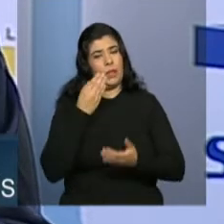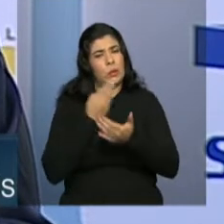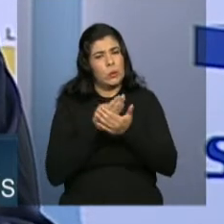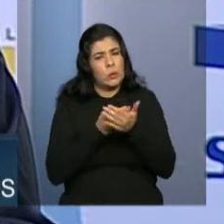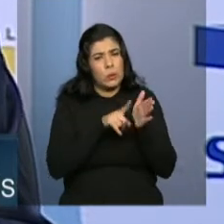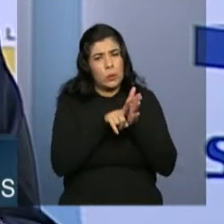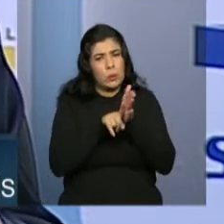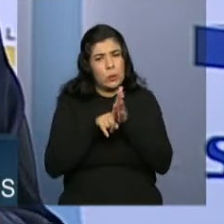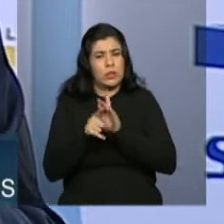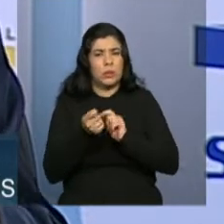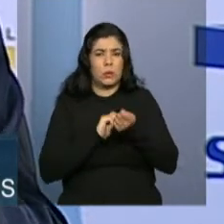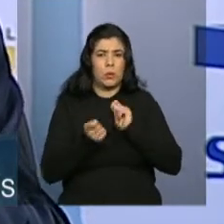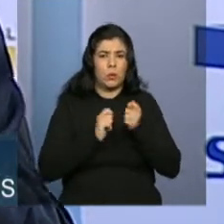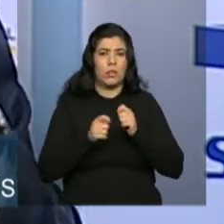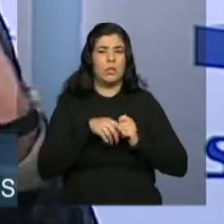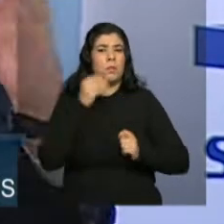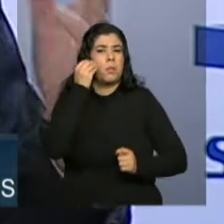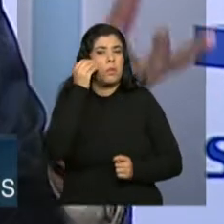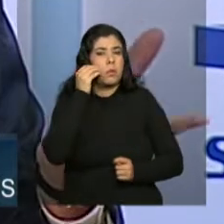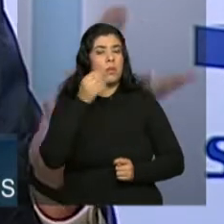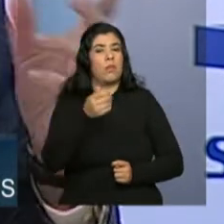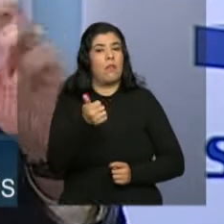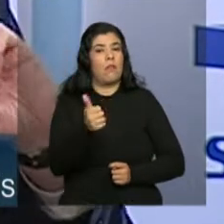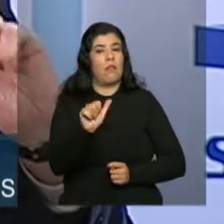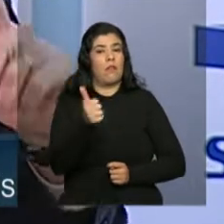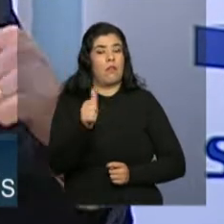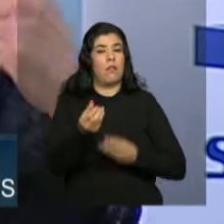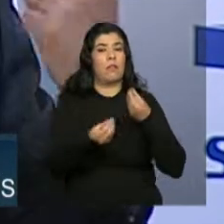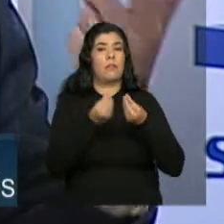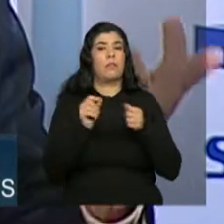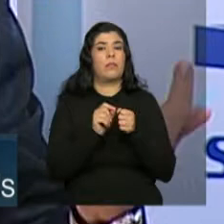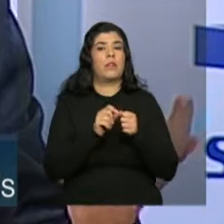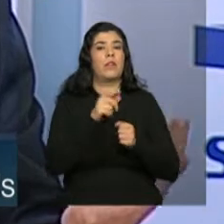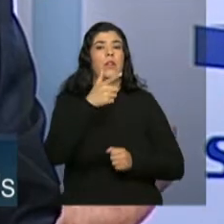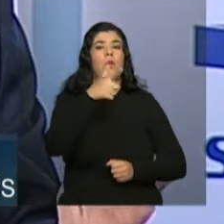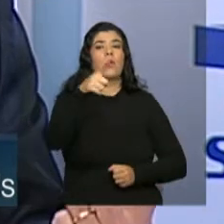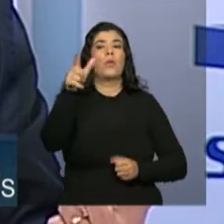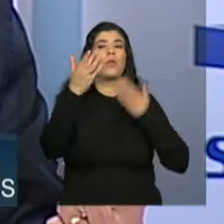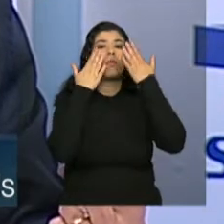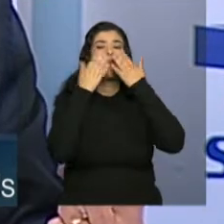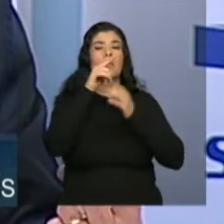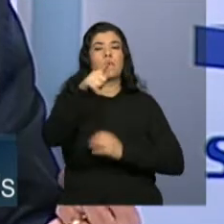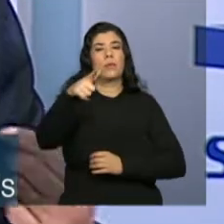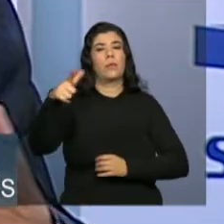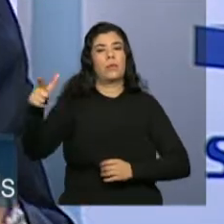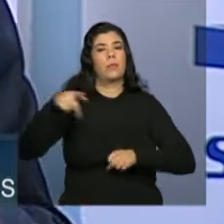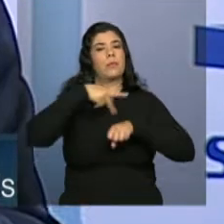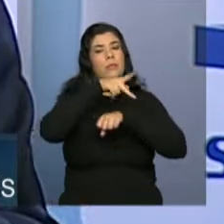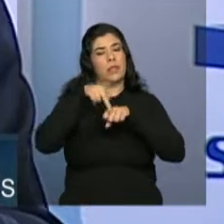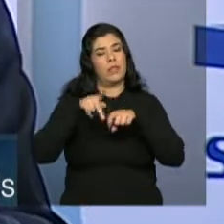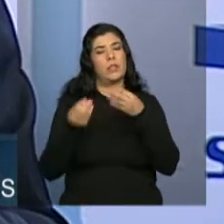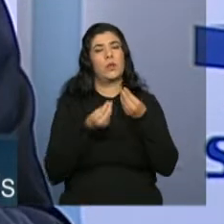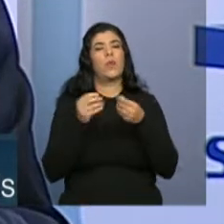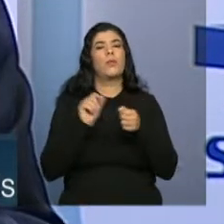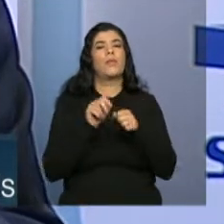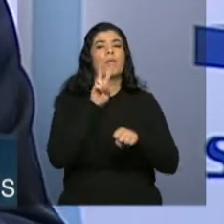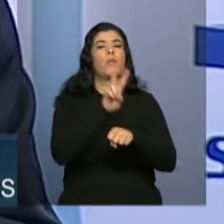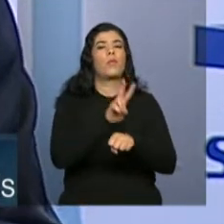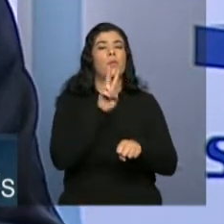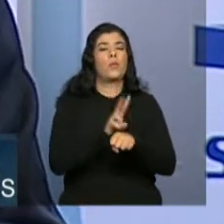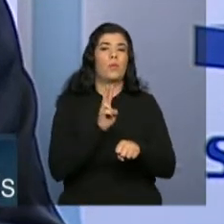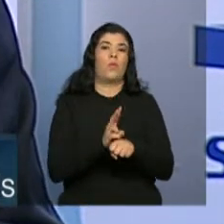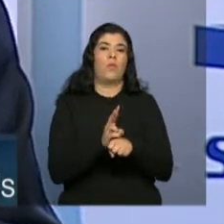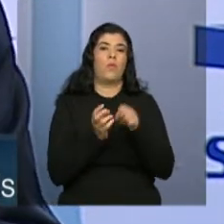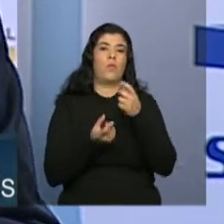econômico e simulações avaliando inclusive como em outros países que regulam o medicamento isso é feito e